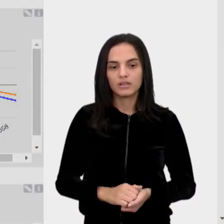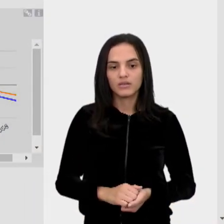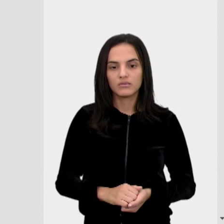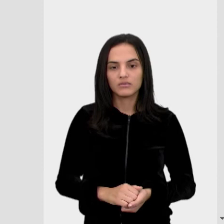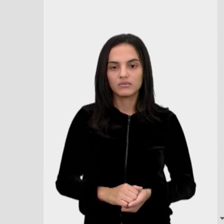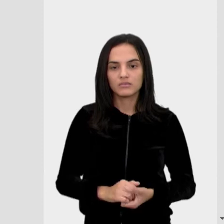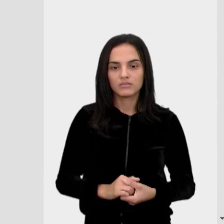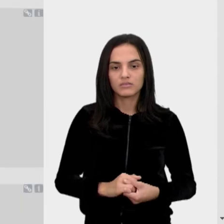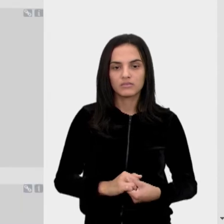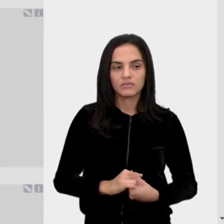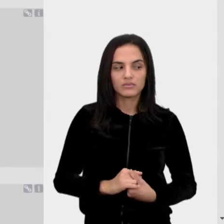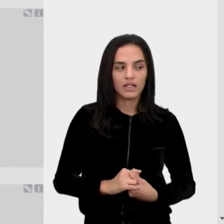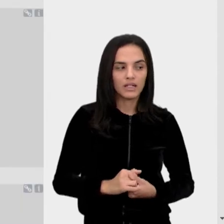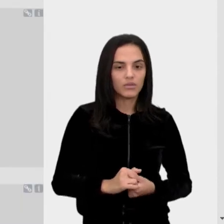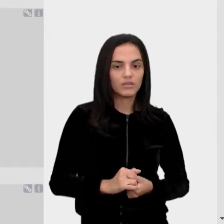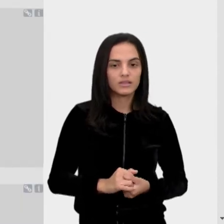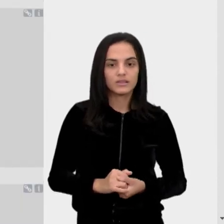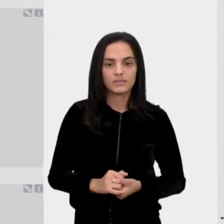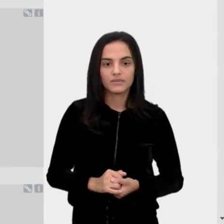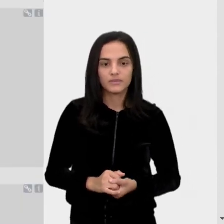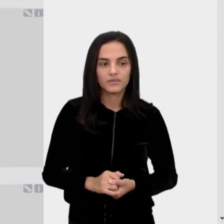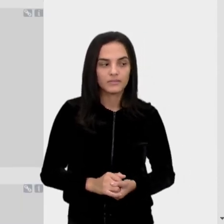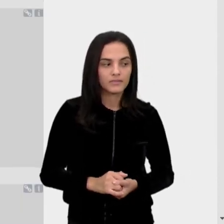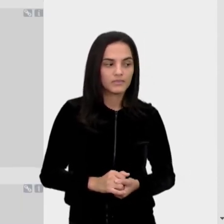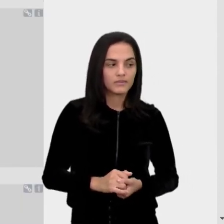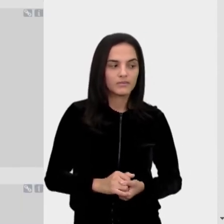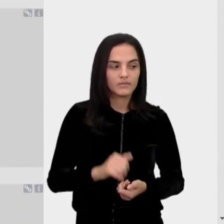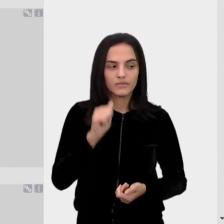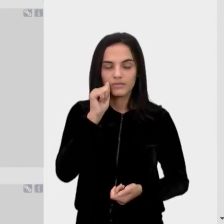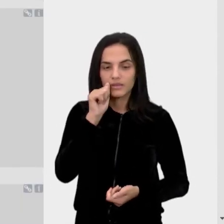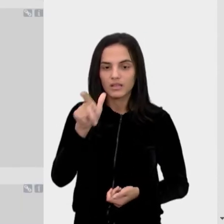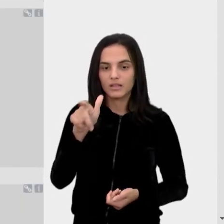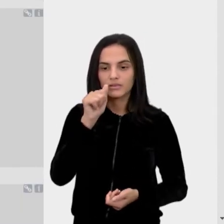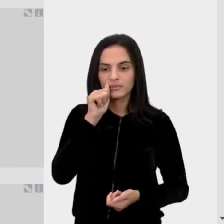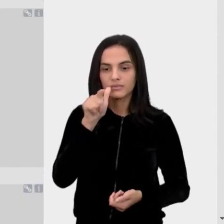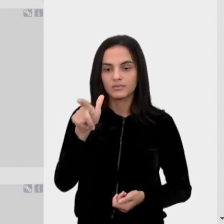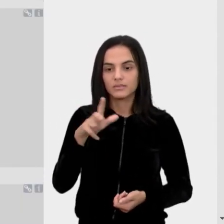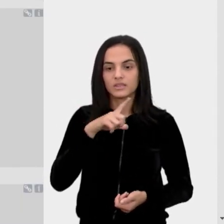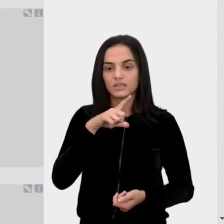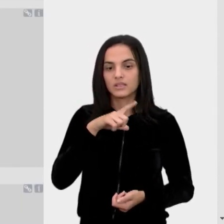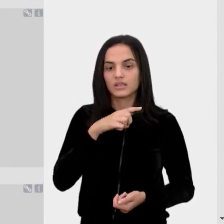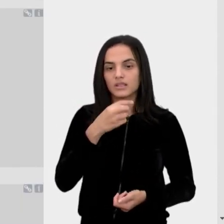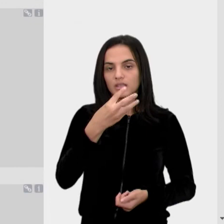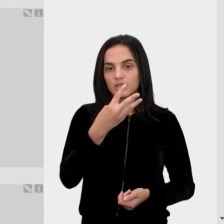né, um pouco diferente aí de Pernambuco. Então vamos lá para Alagoas. Alagoas tem